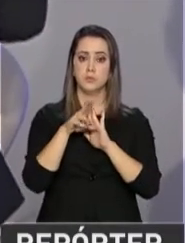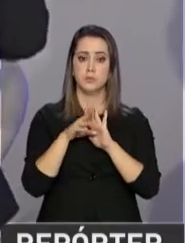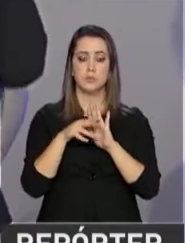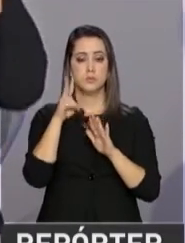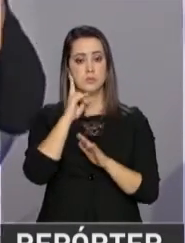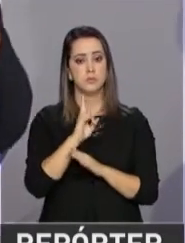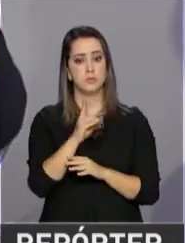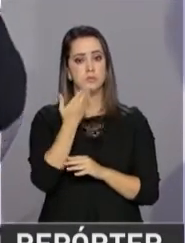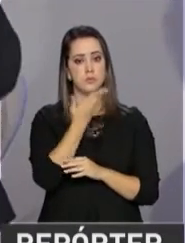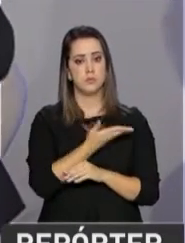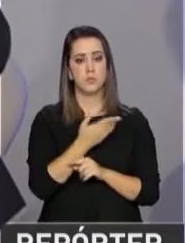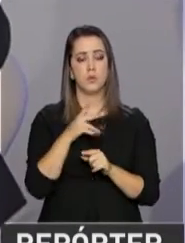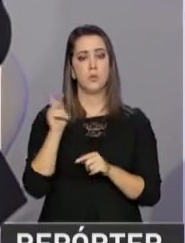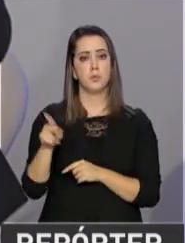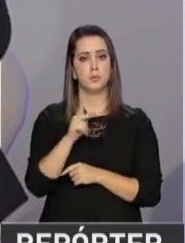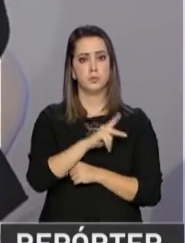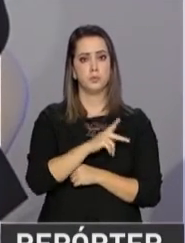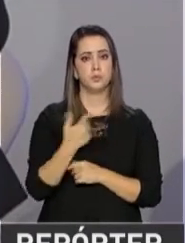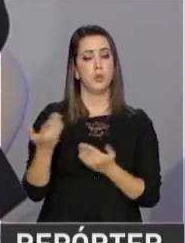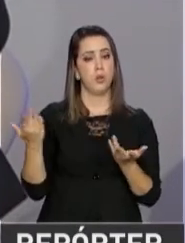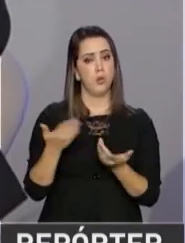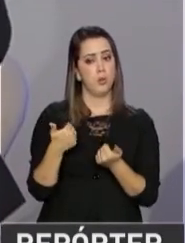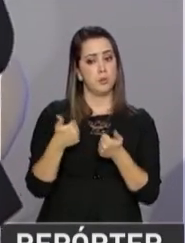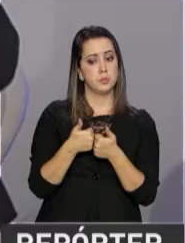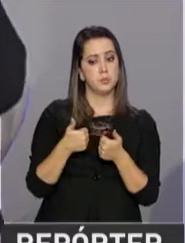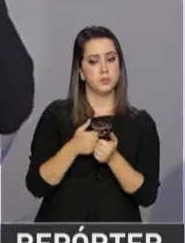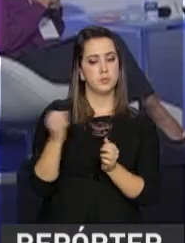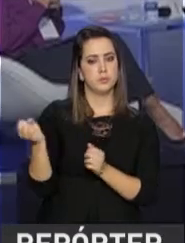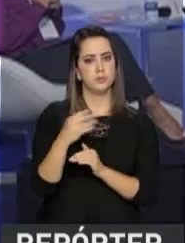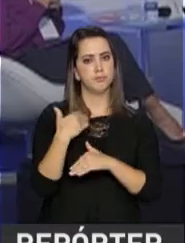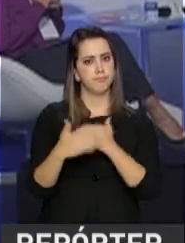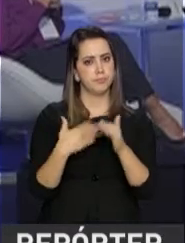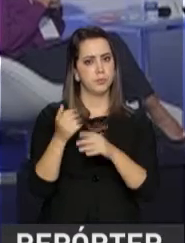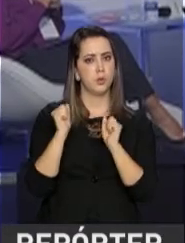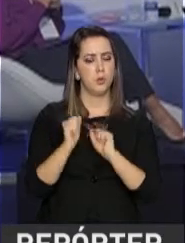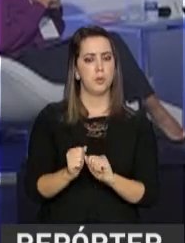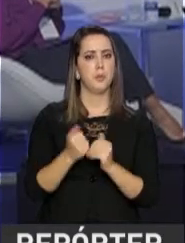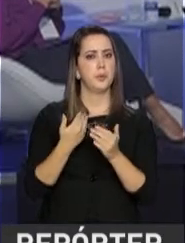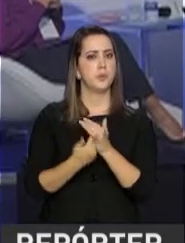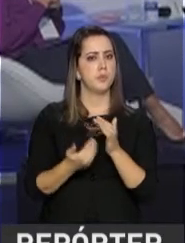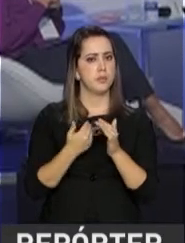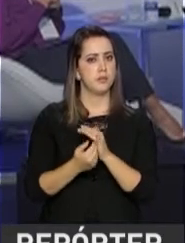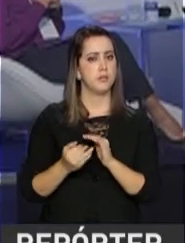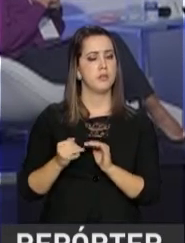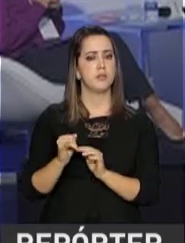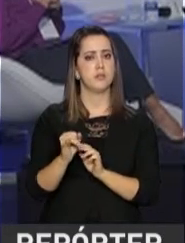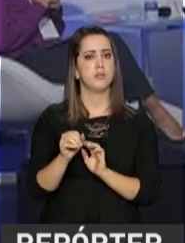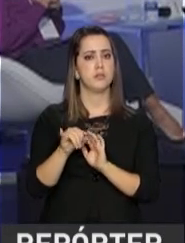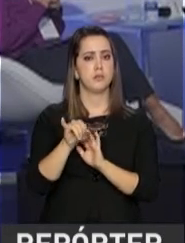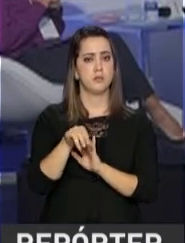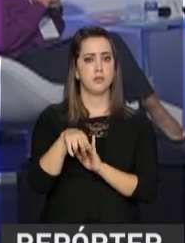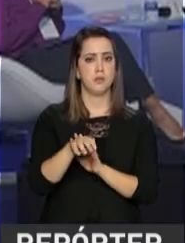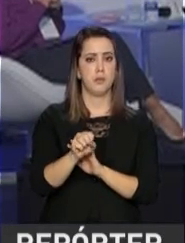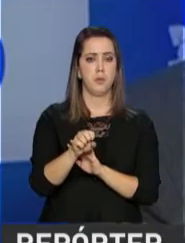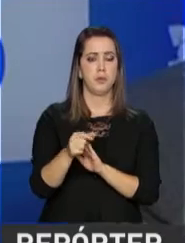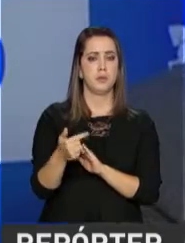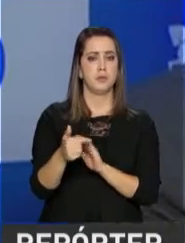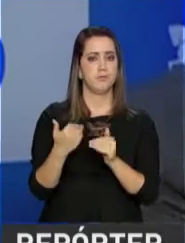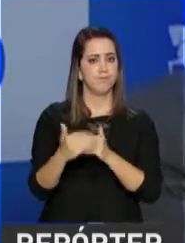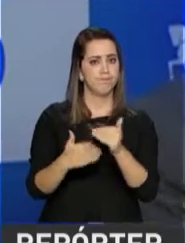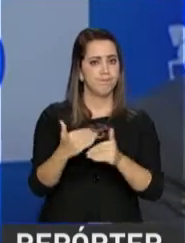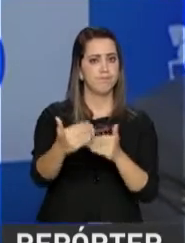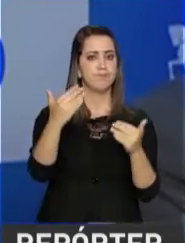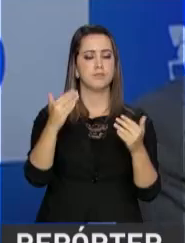professor josé márcio camargo os recentes avanços na economia podem se perder caso a reforma da previdência não avance